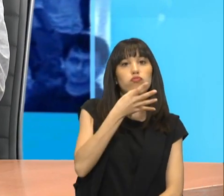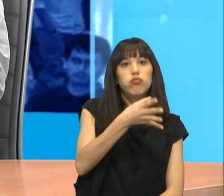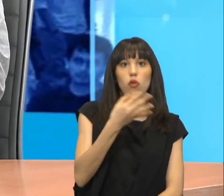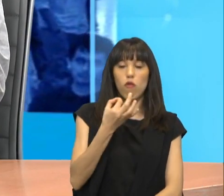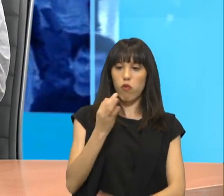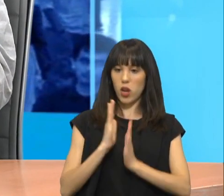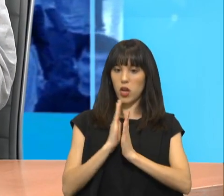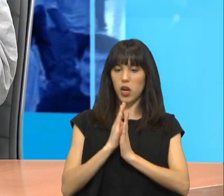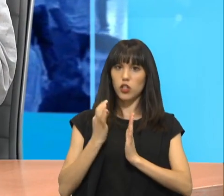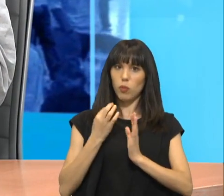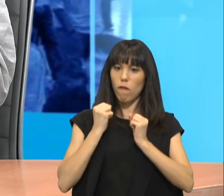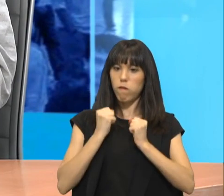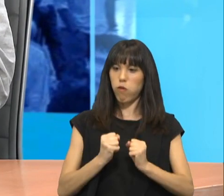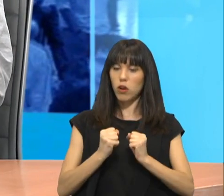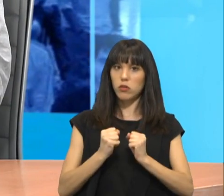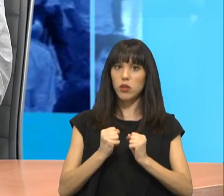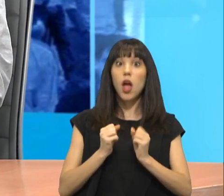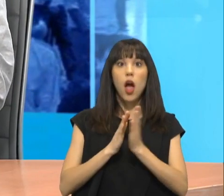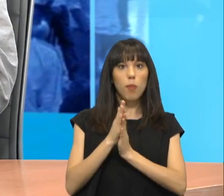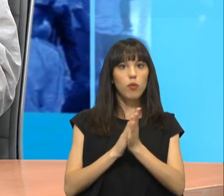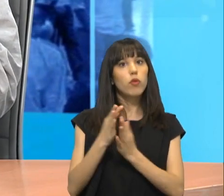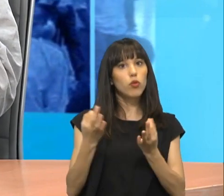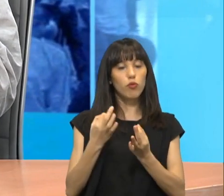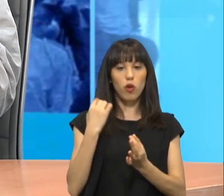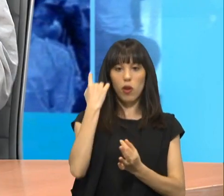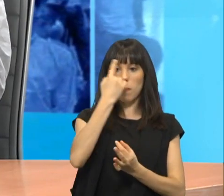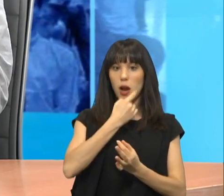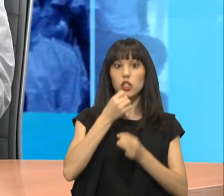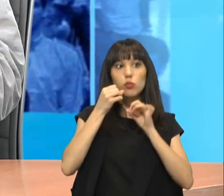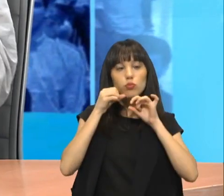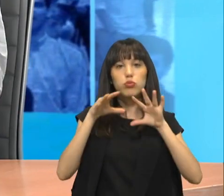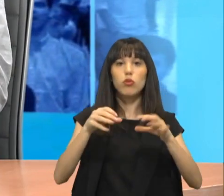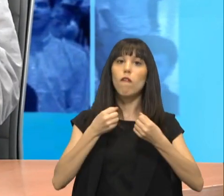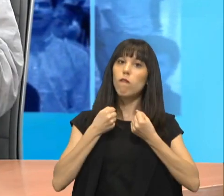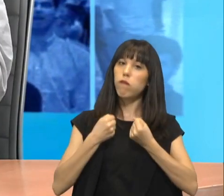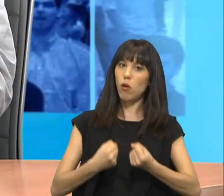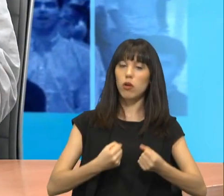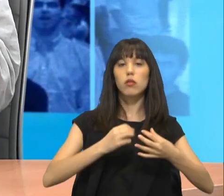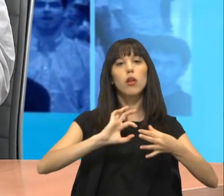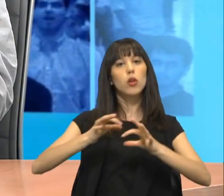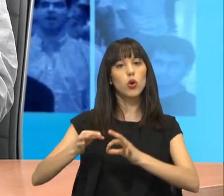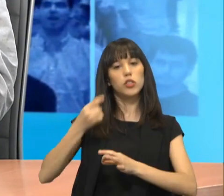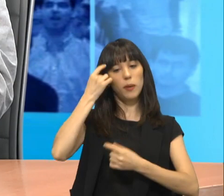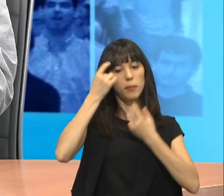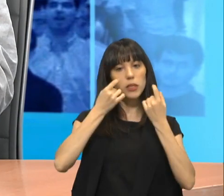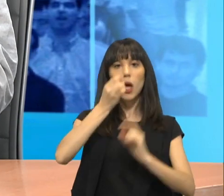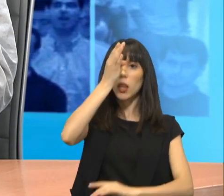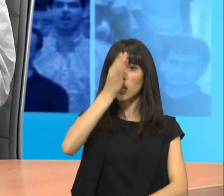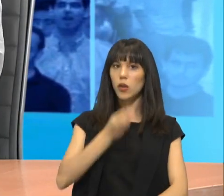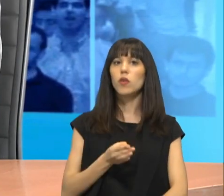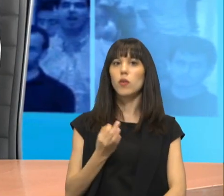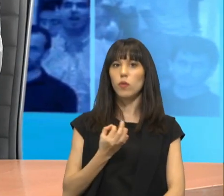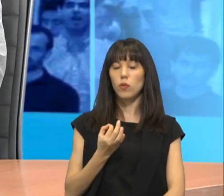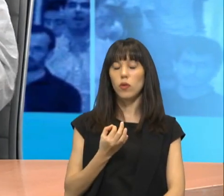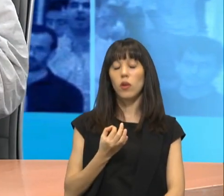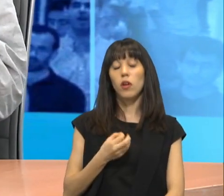Igreja lucrou de alguma forma uma imagem que foi consistente, que foi coerente, que foi pensada, que foi rigorosa. Foi uma